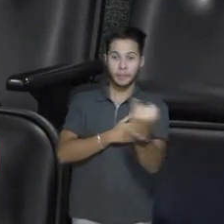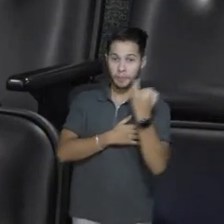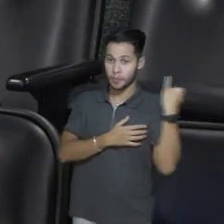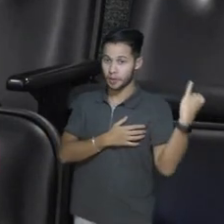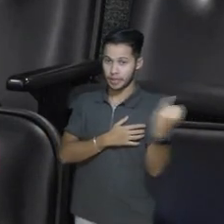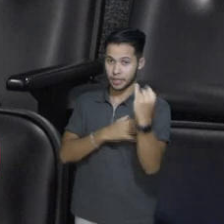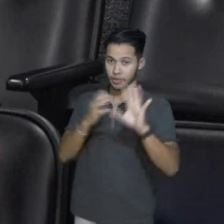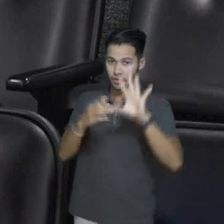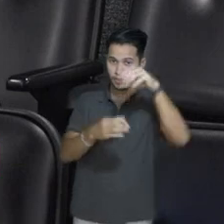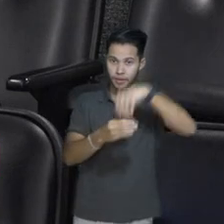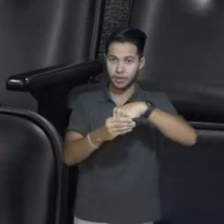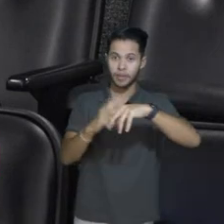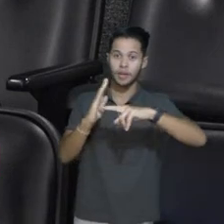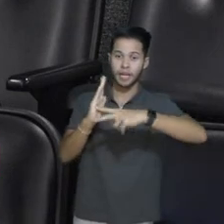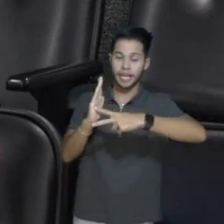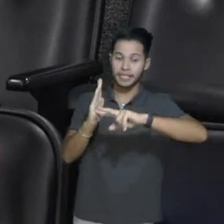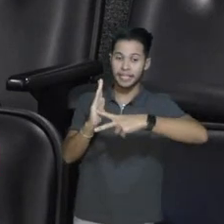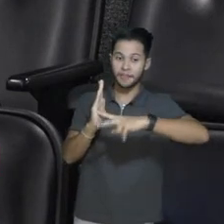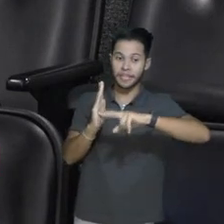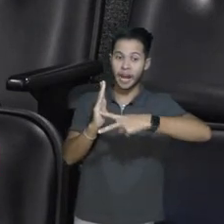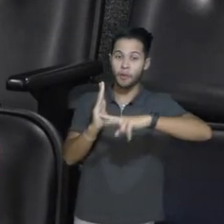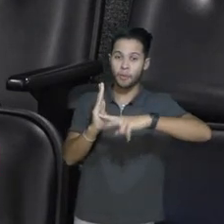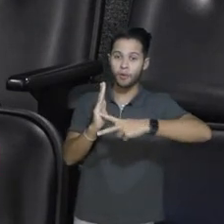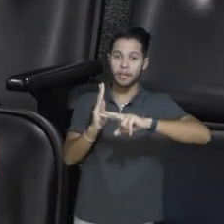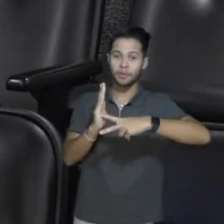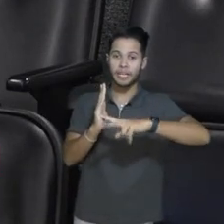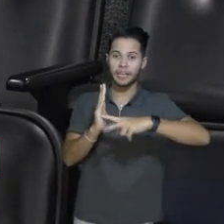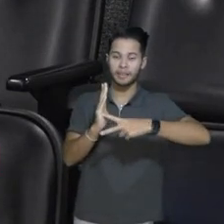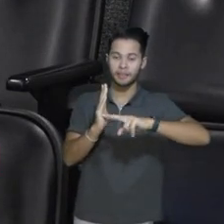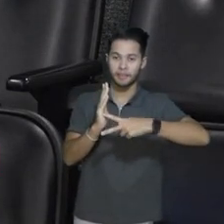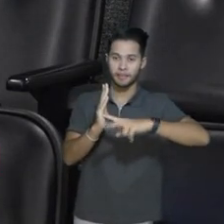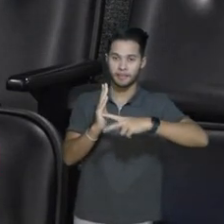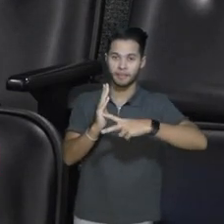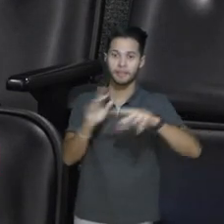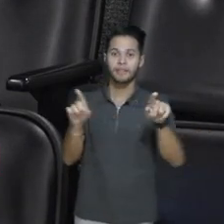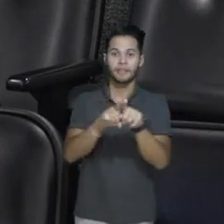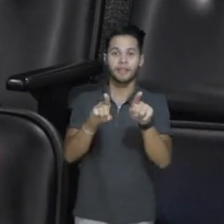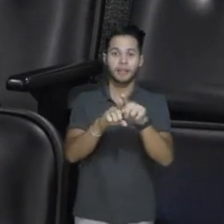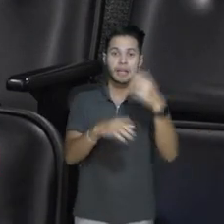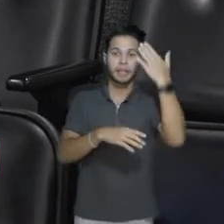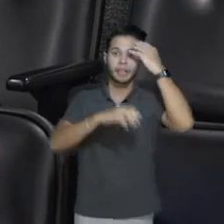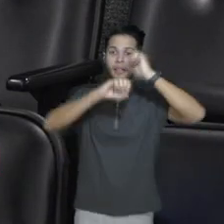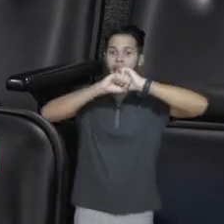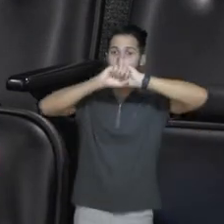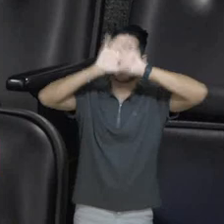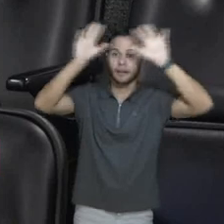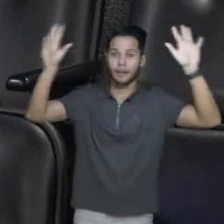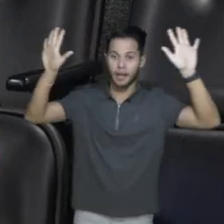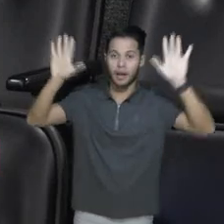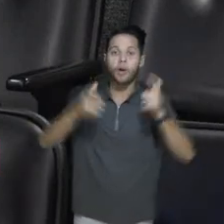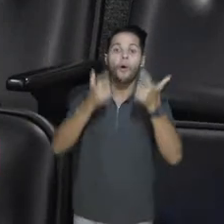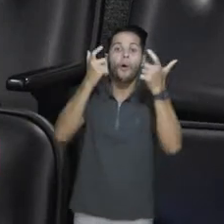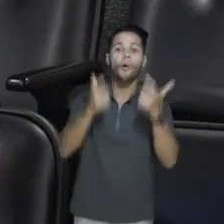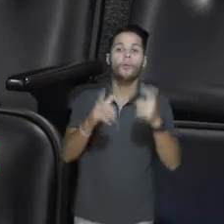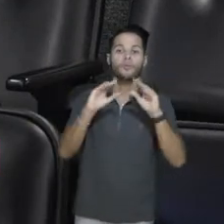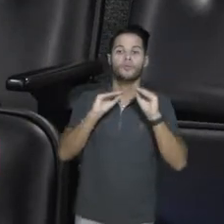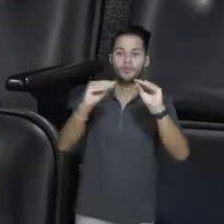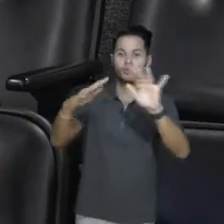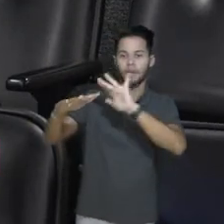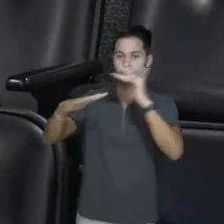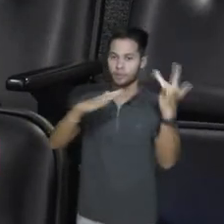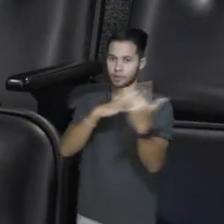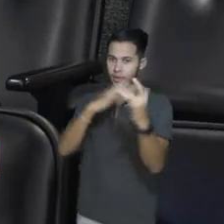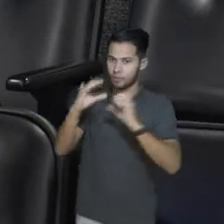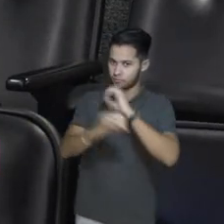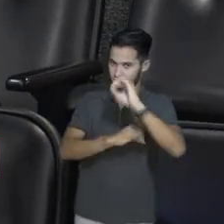sindicato eh passamos a ter uma nova postura com transparência Total nas redes sociais na página da internet